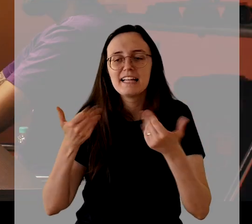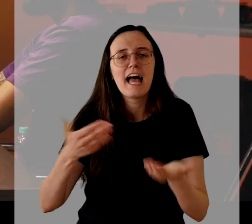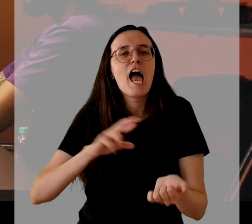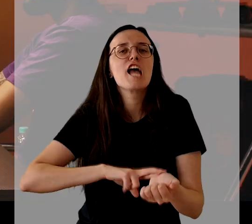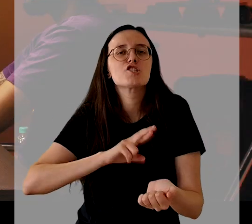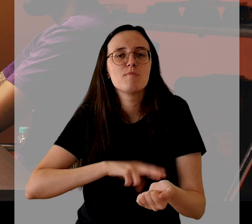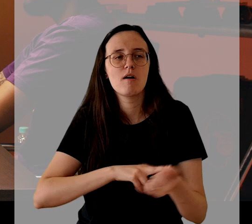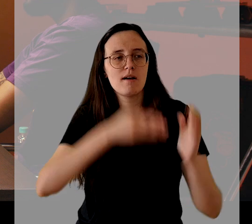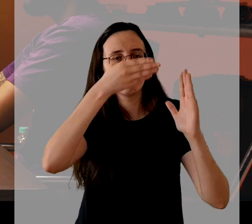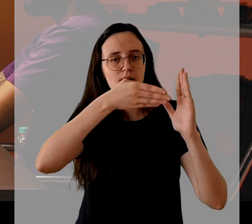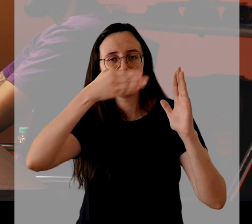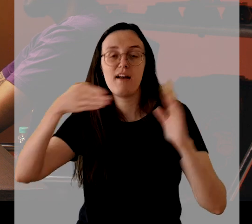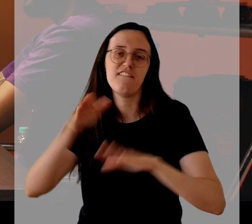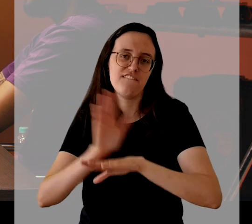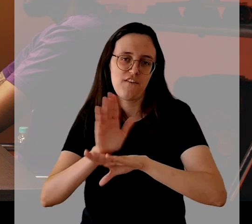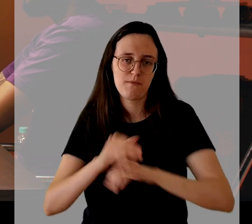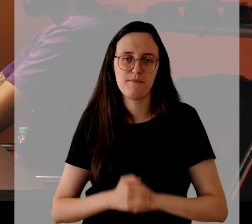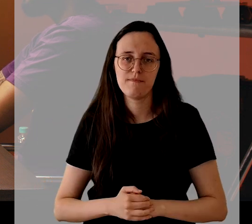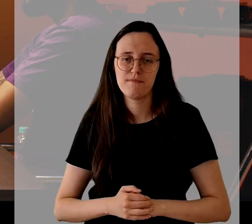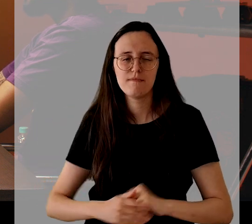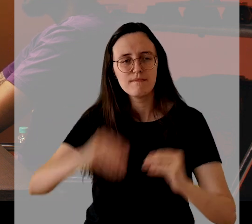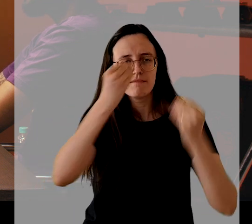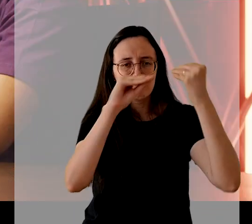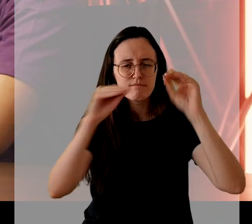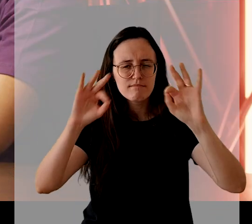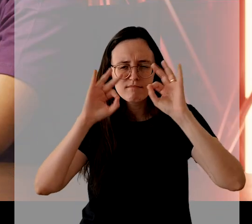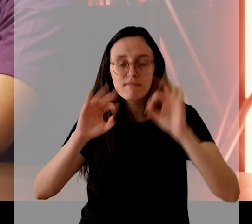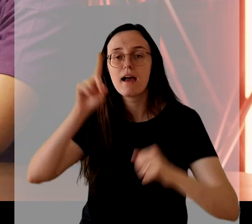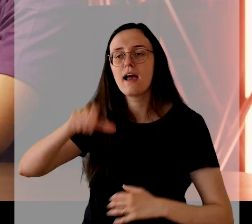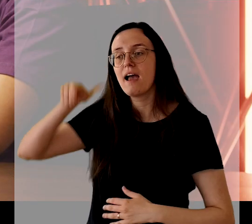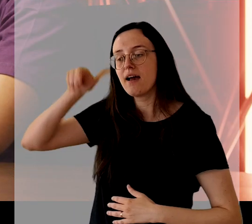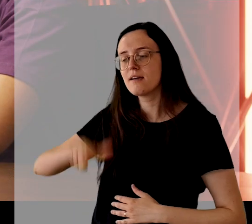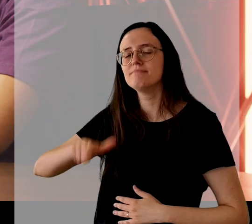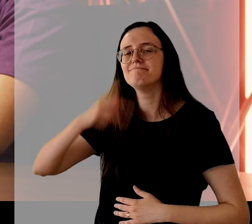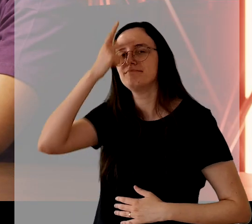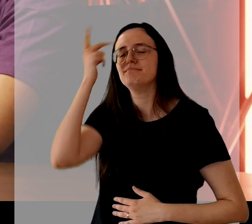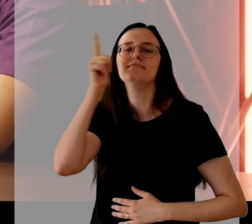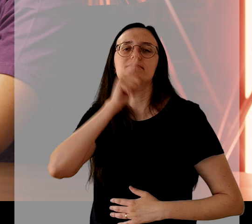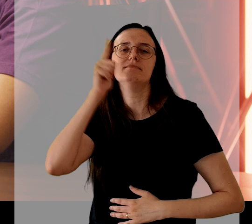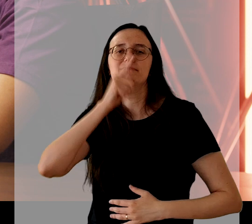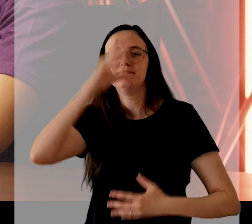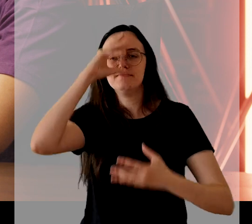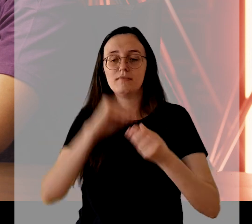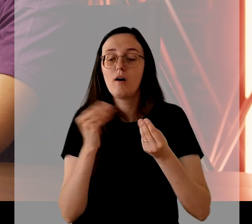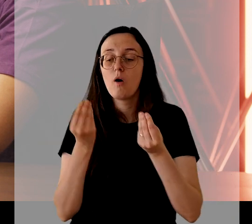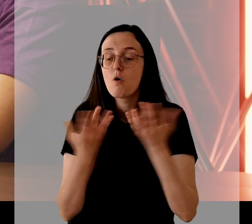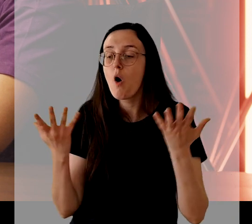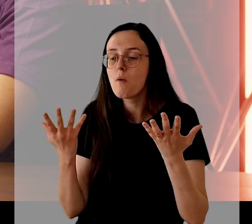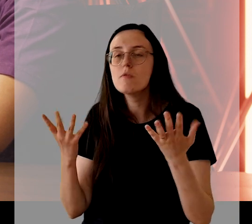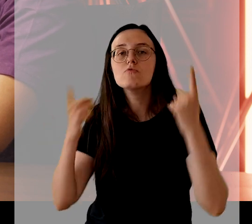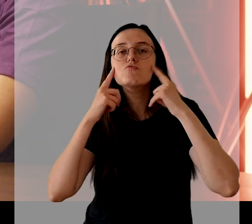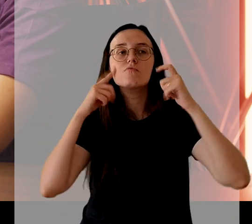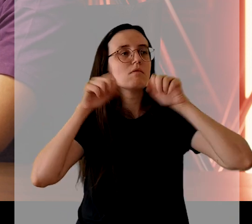vai dar ritmo pro filme, e uma boa montadora, um bom montador, é a pessoa que vai conseguir já entender